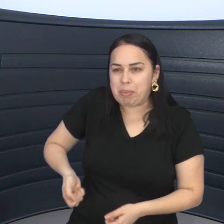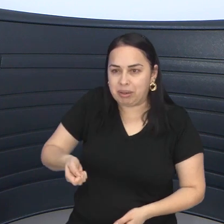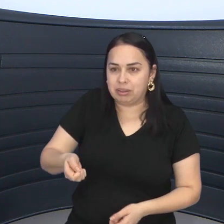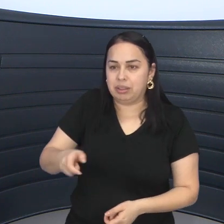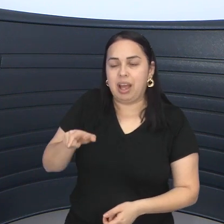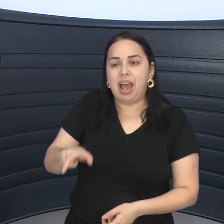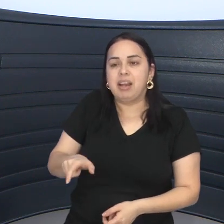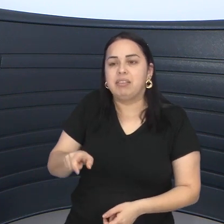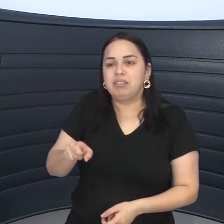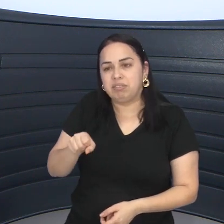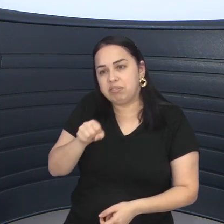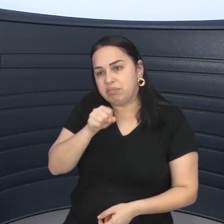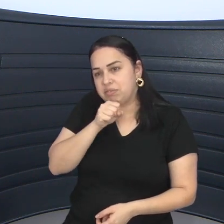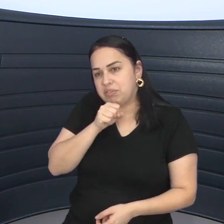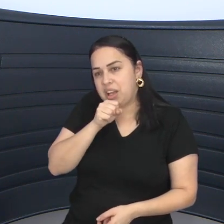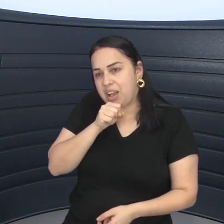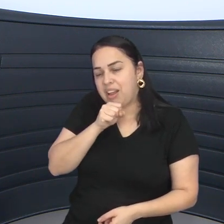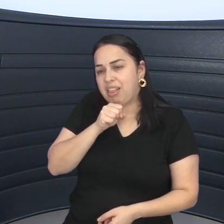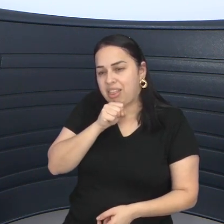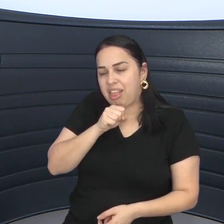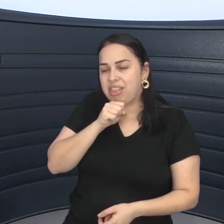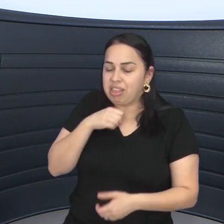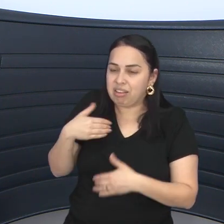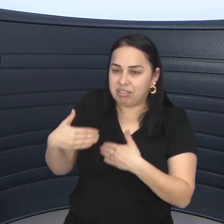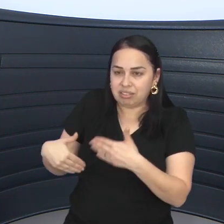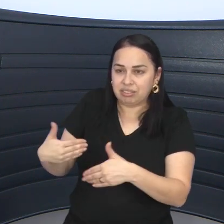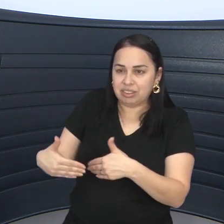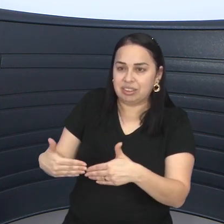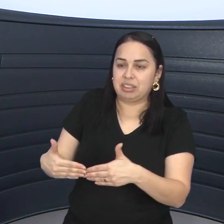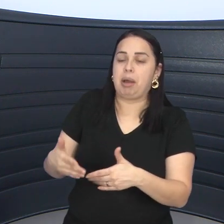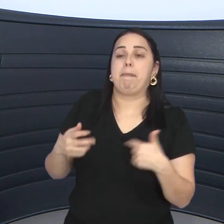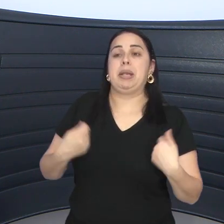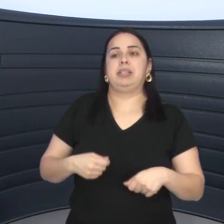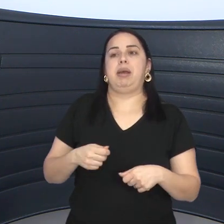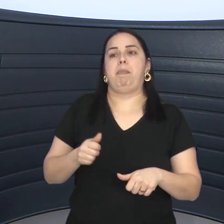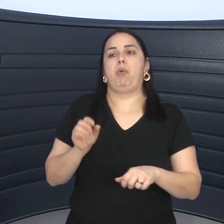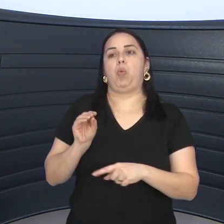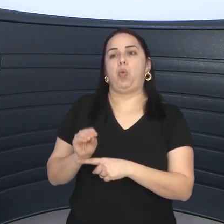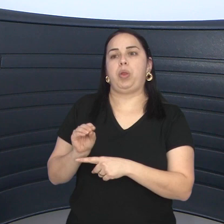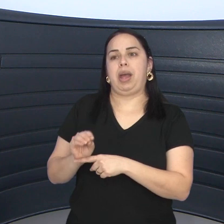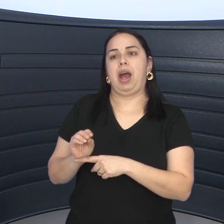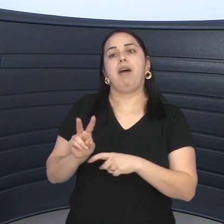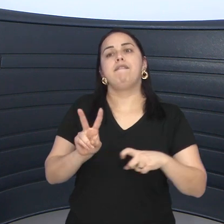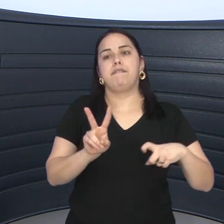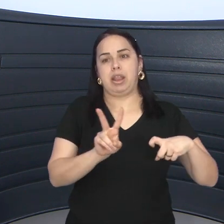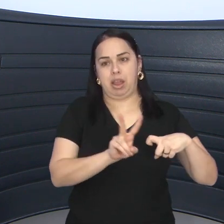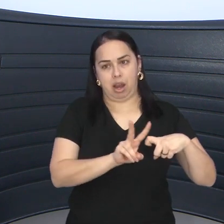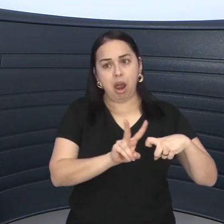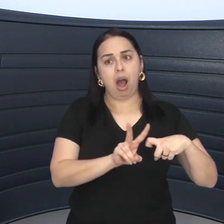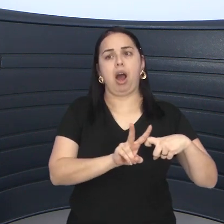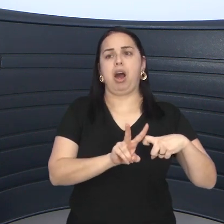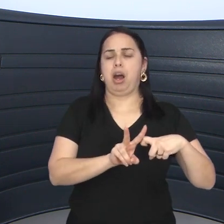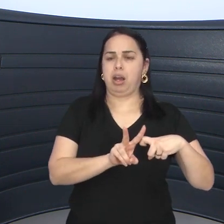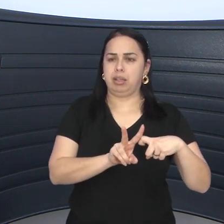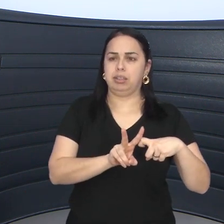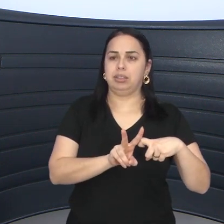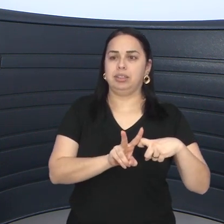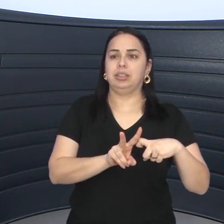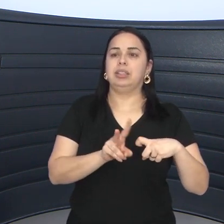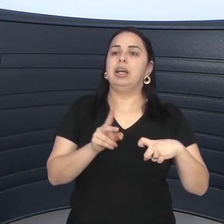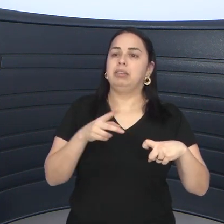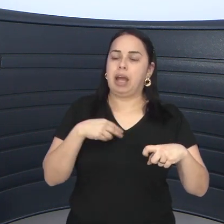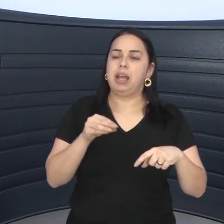assim com o passar do tempo como elas vão ficando também adquirindo mais idade os cuidados veterinários né